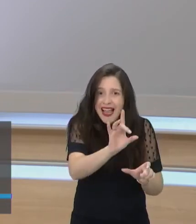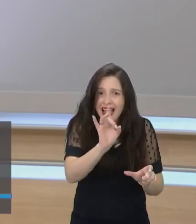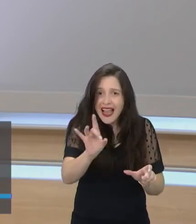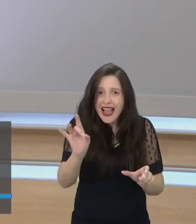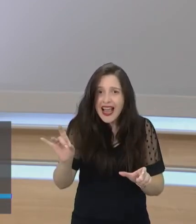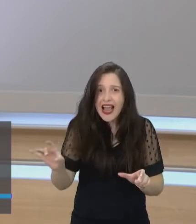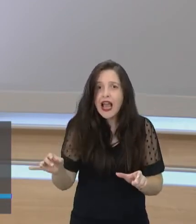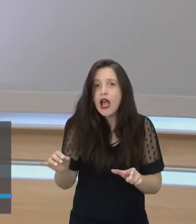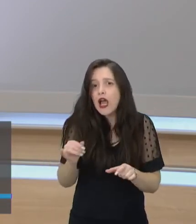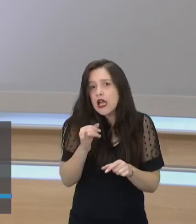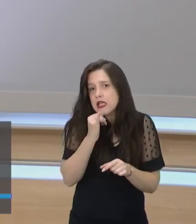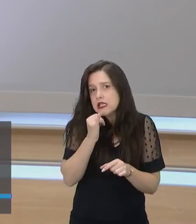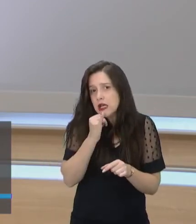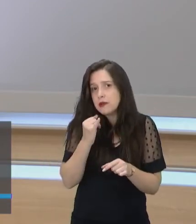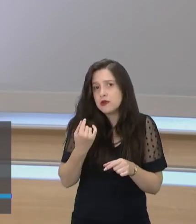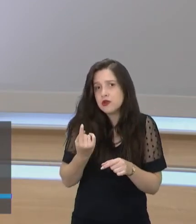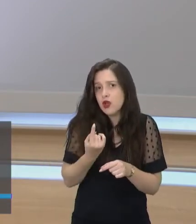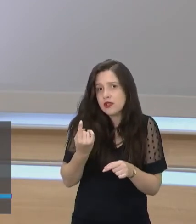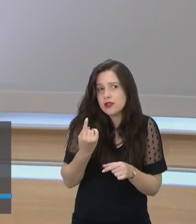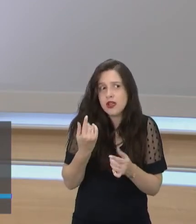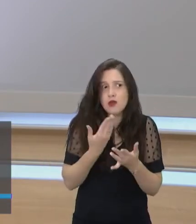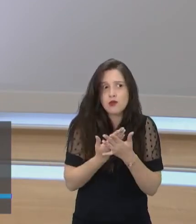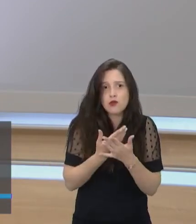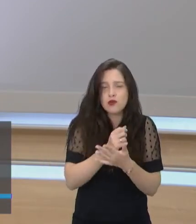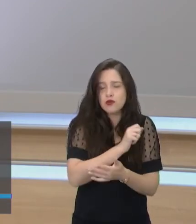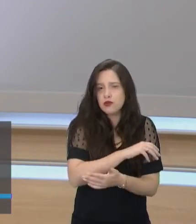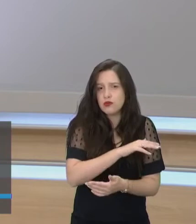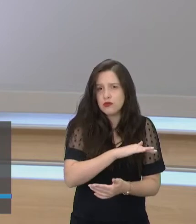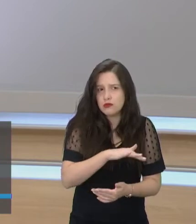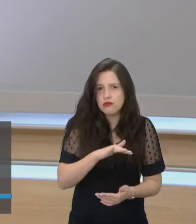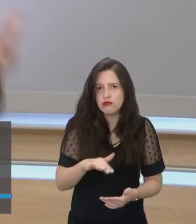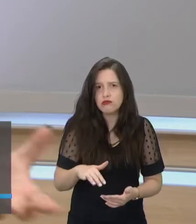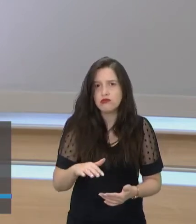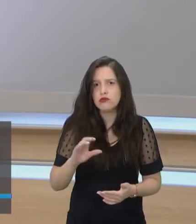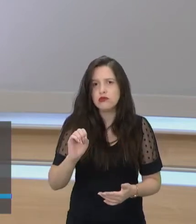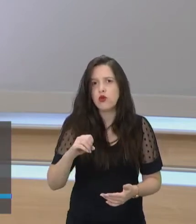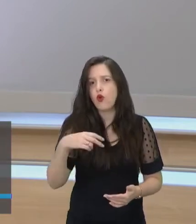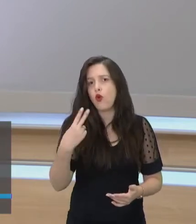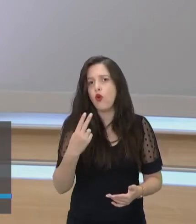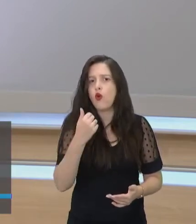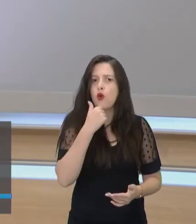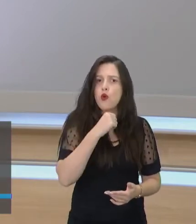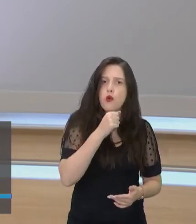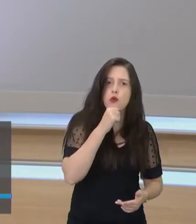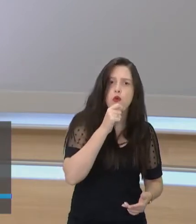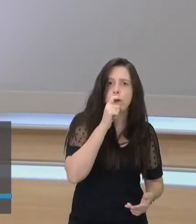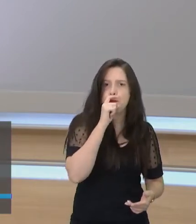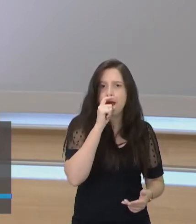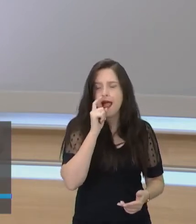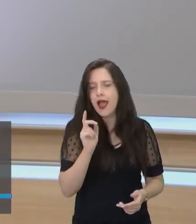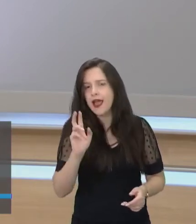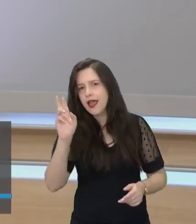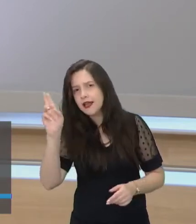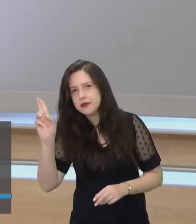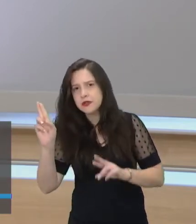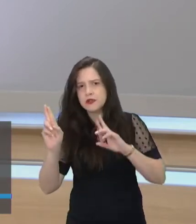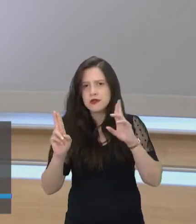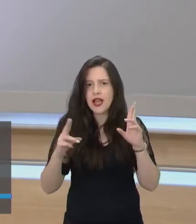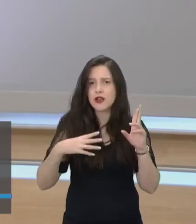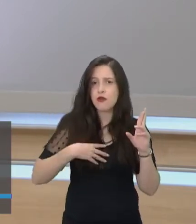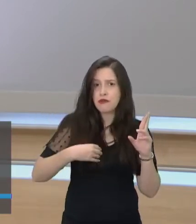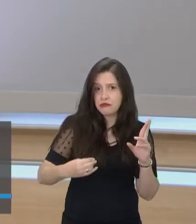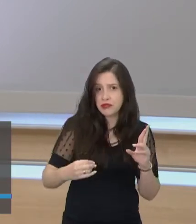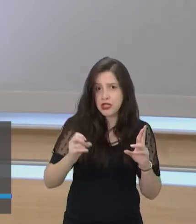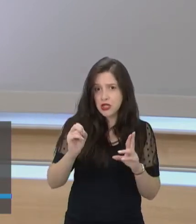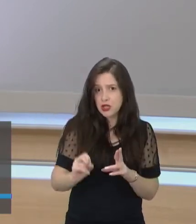sozinhos, né? Muitos de nós moramos, às vezes, com os pais, com os responsáveis, é casado, com filhos.